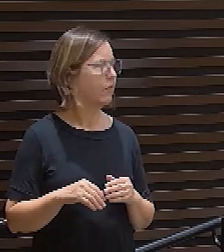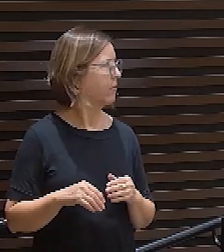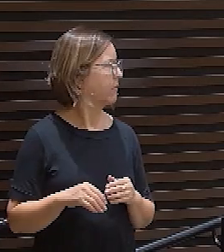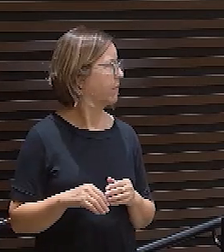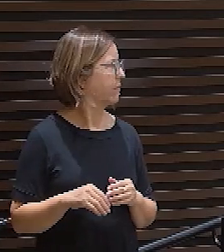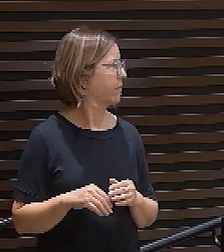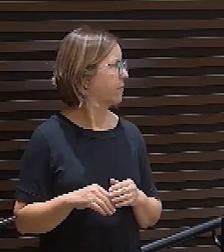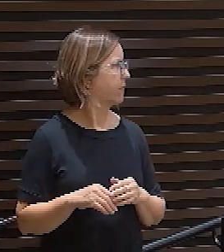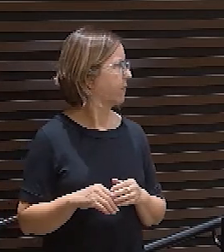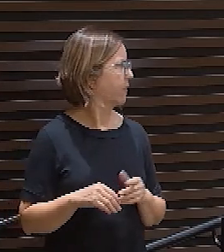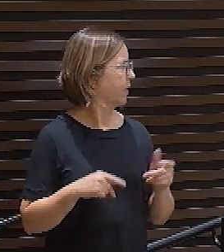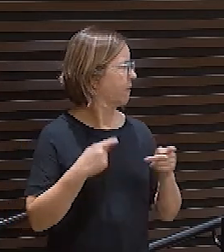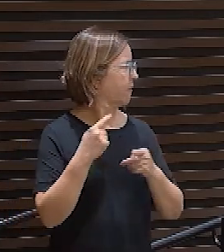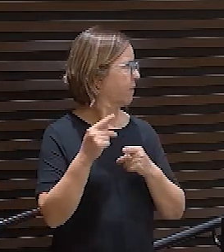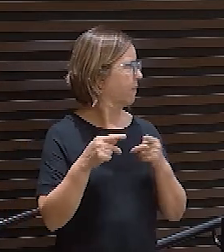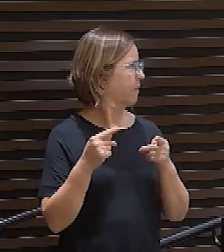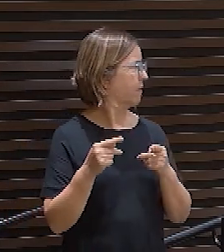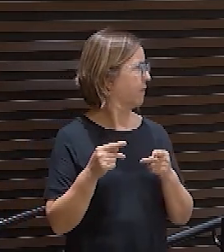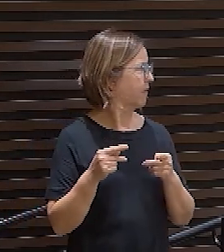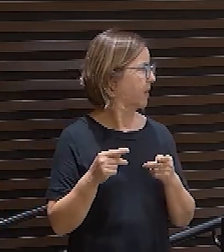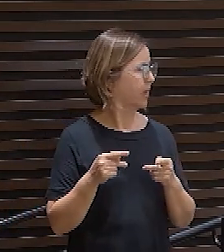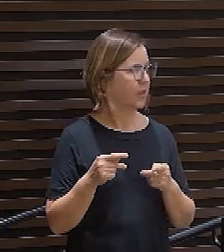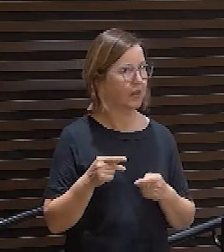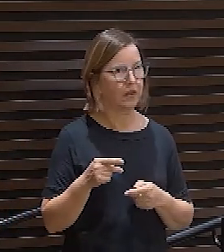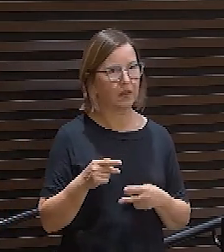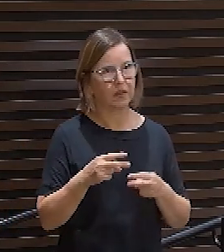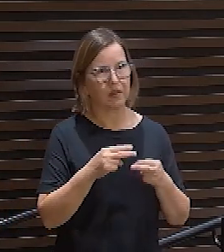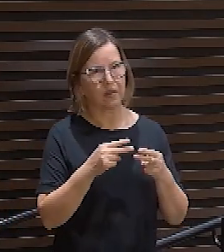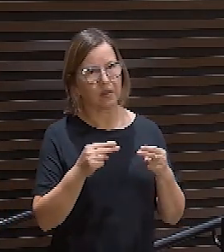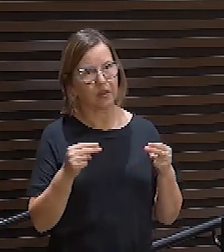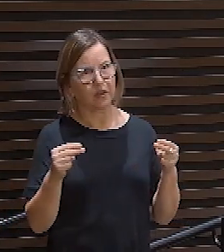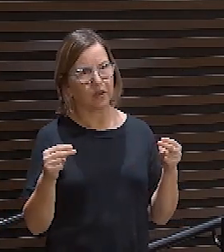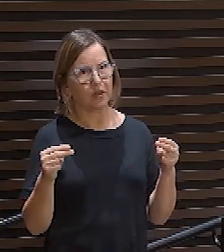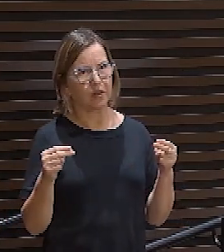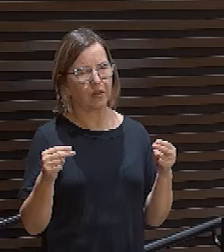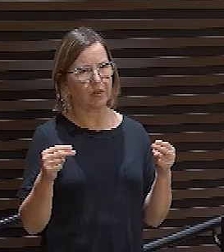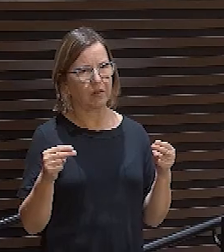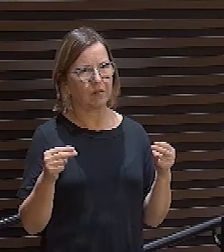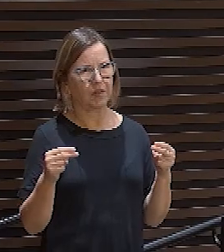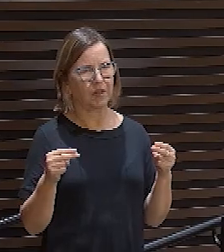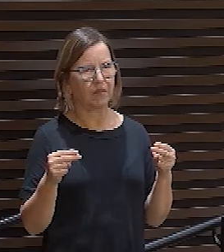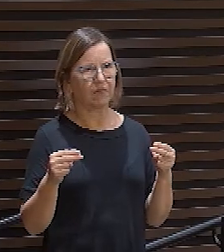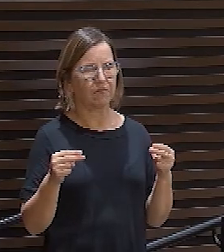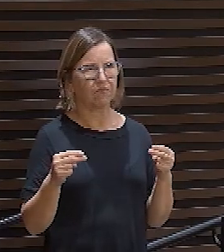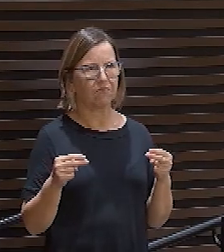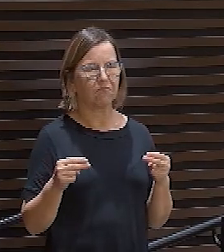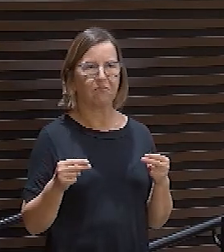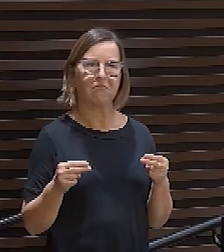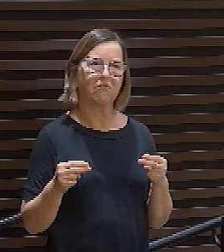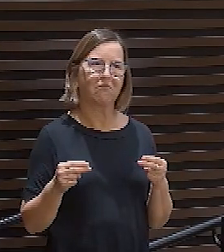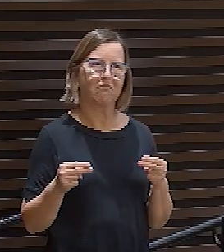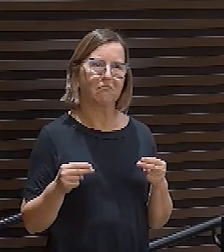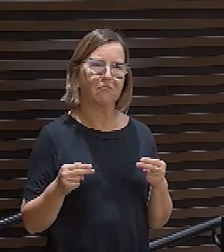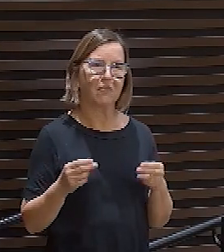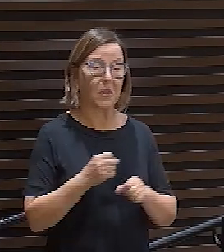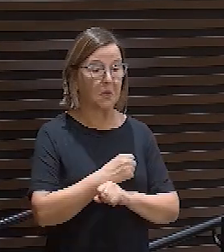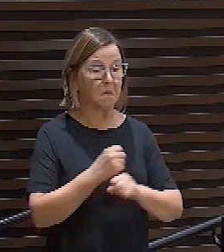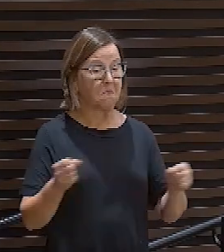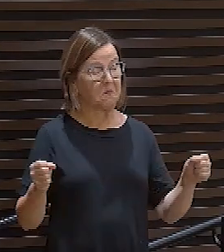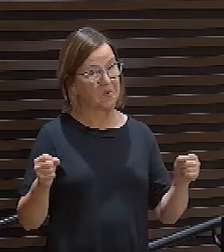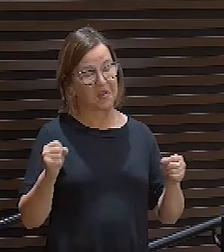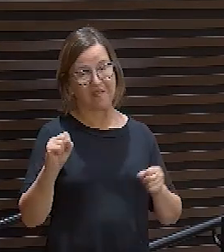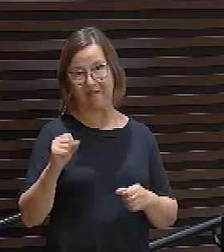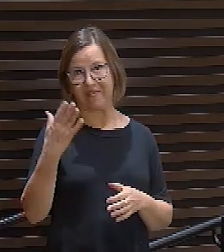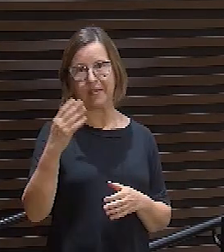utópico, algo inatingível. Isso aqui é uma fantasia. E eu vou ler para vocês o que diz. Fala